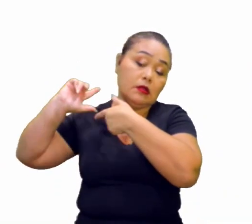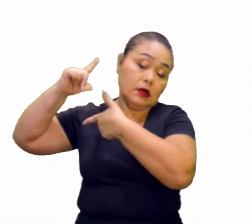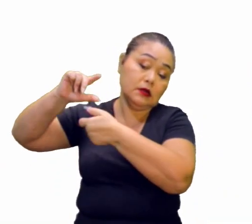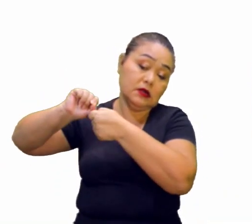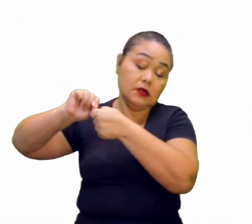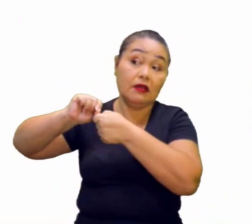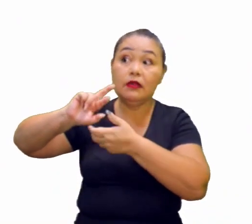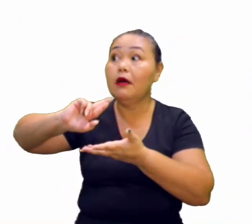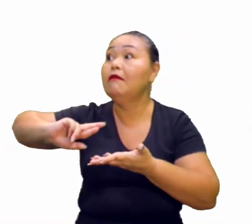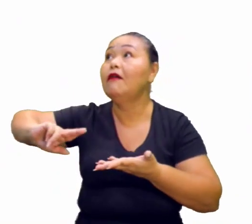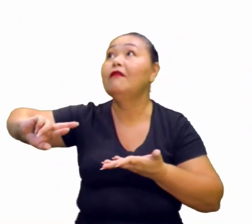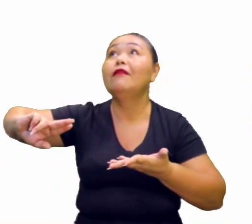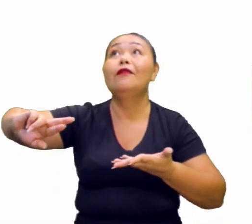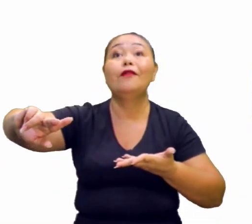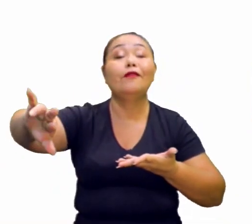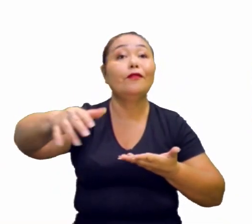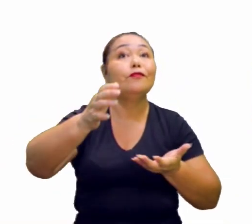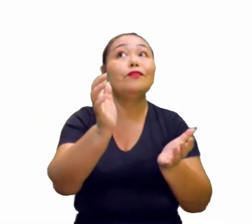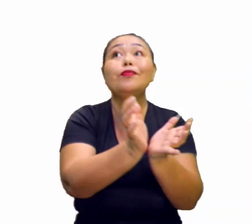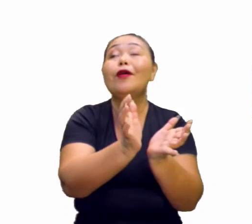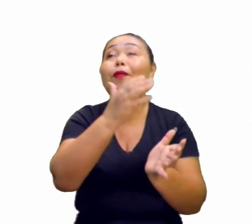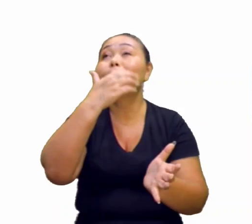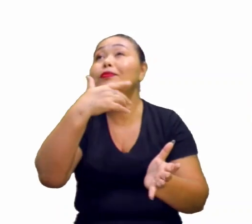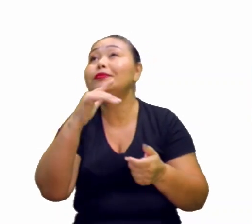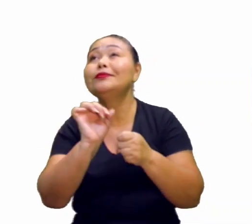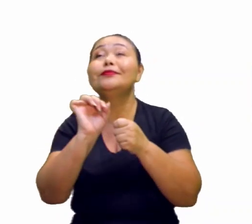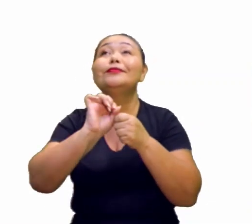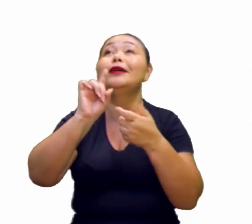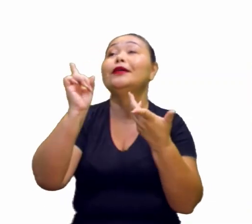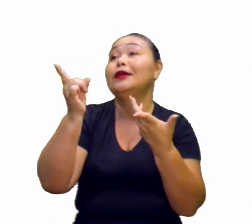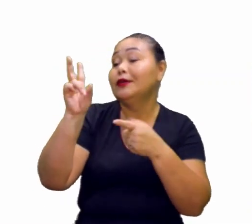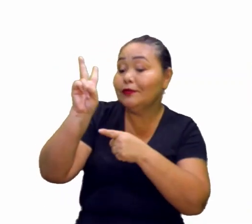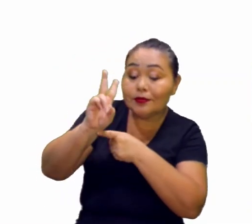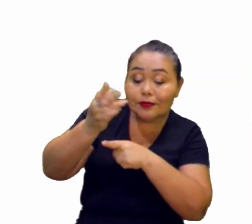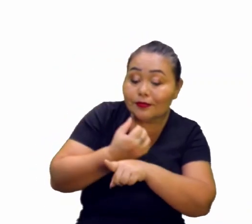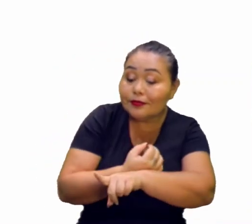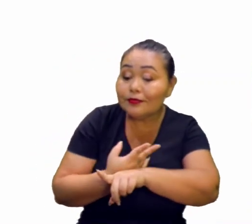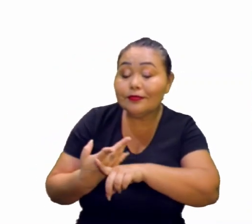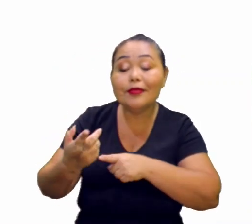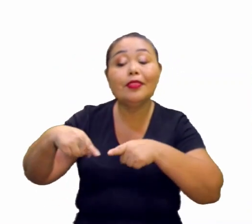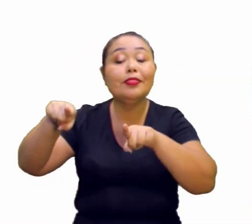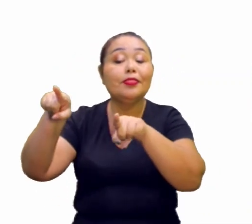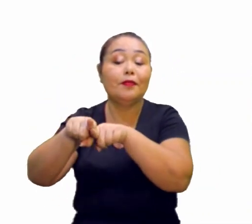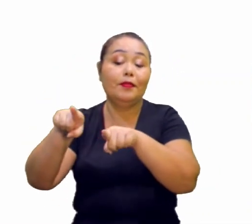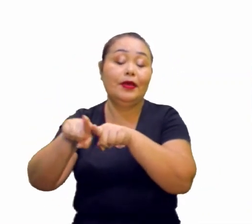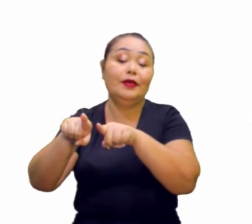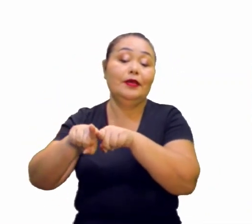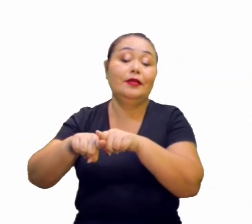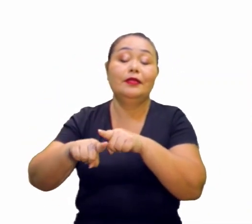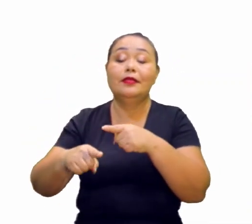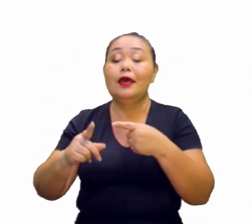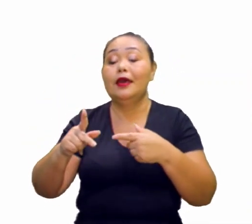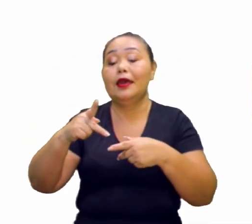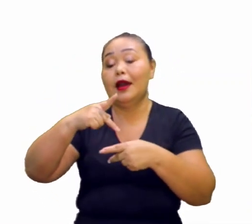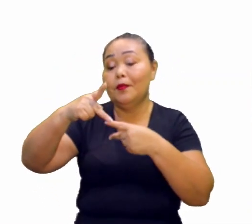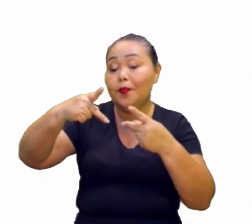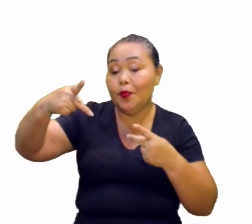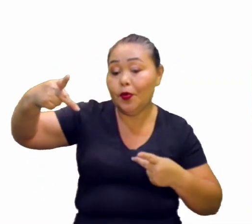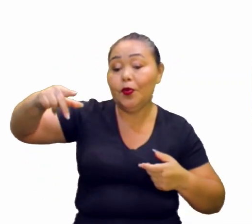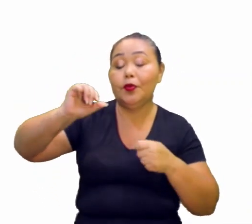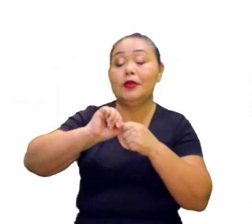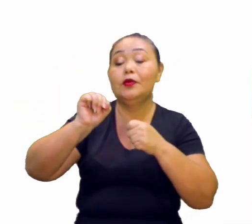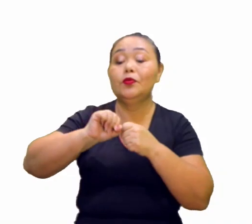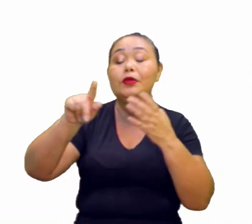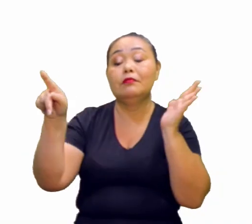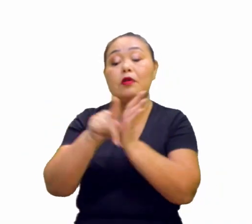uma diversidade de espécies de frutíferas, espécies de culturas, e também vai ter aí a proteína, né, no caso